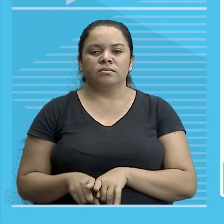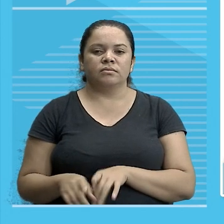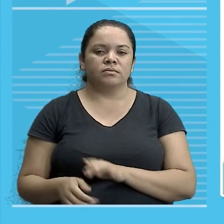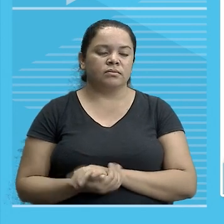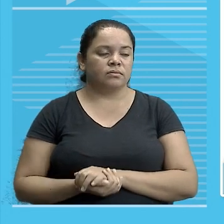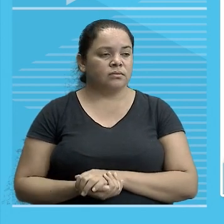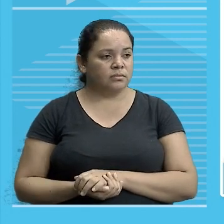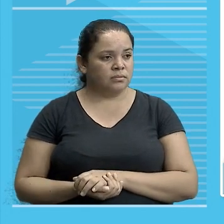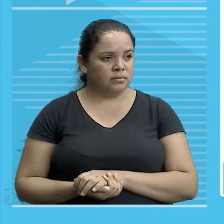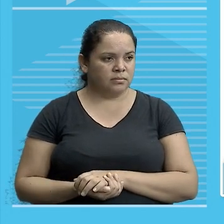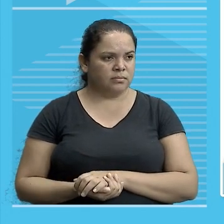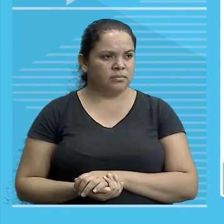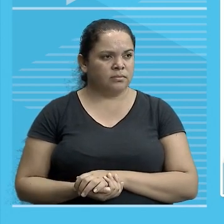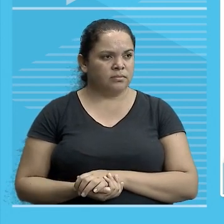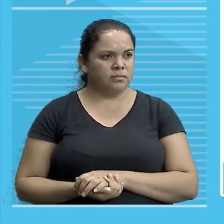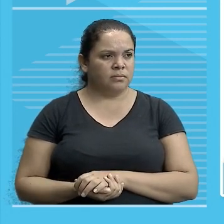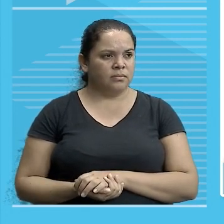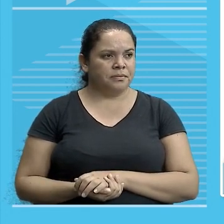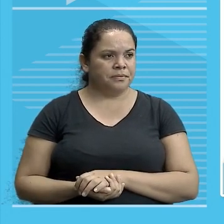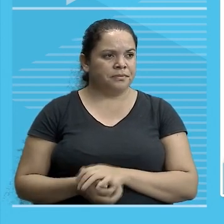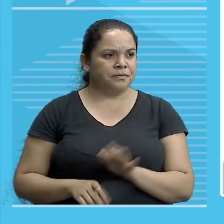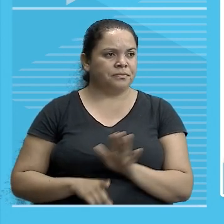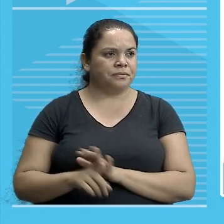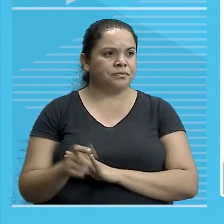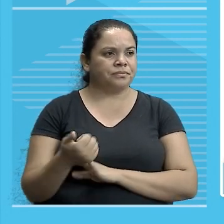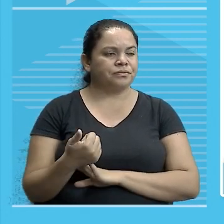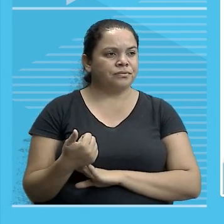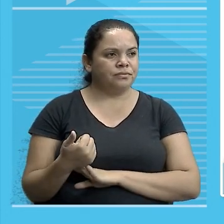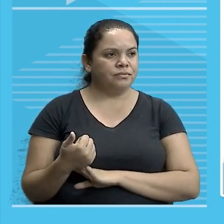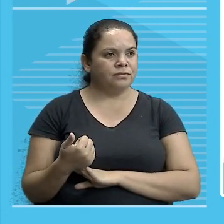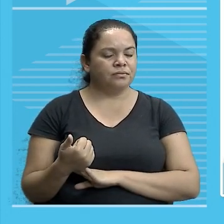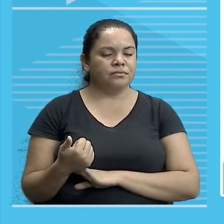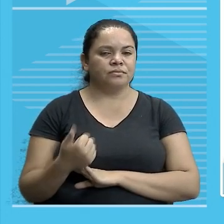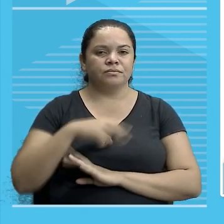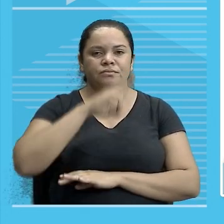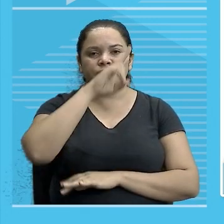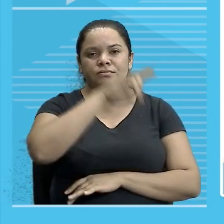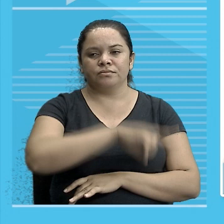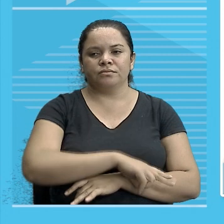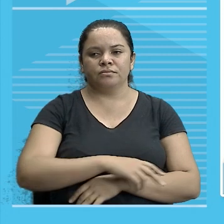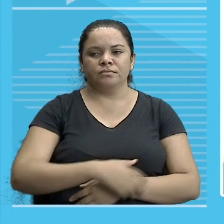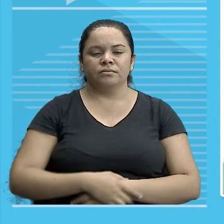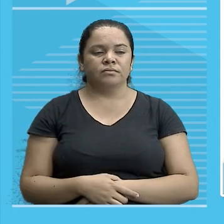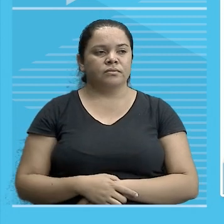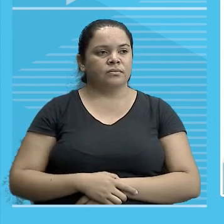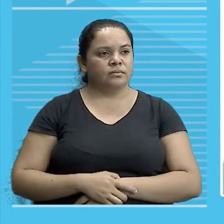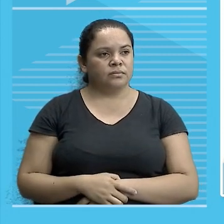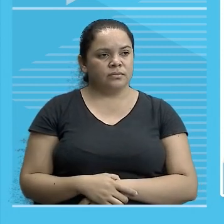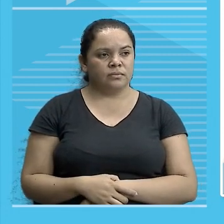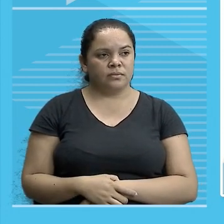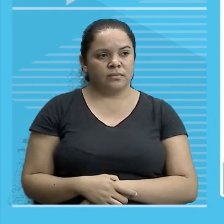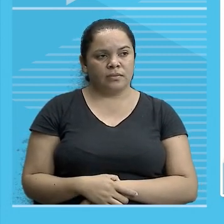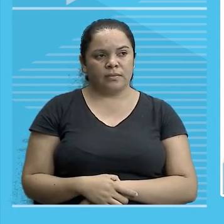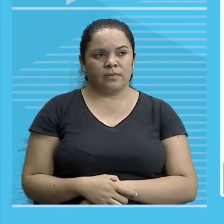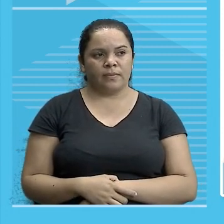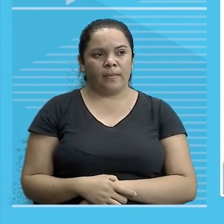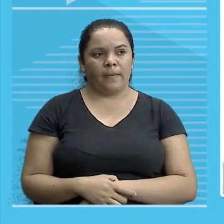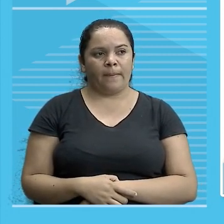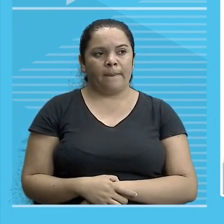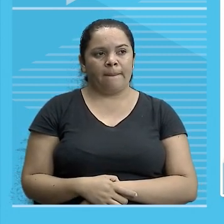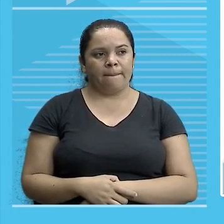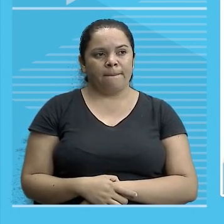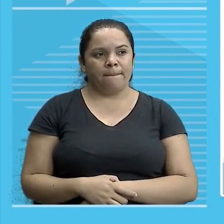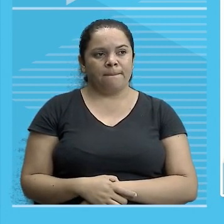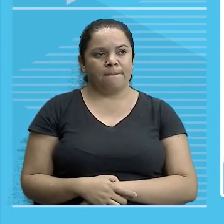YouTube. Questão de número 1 diz assim: qual cirurgia comprometeria mais a função do